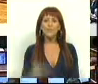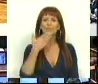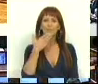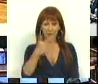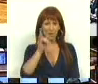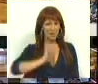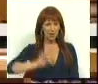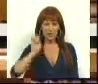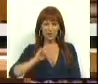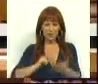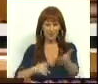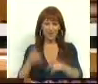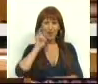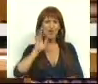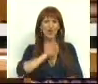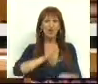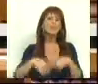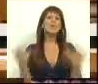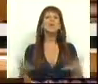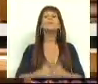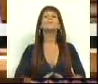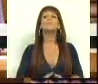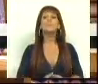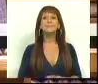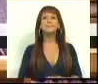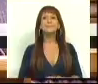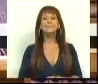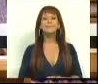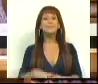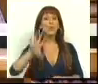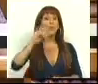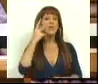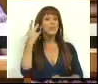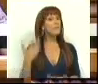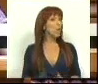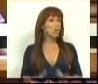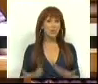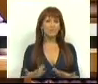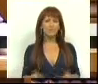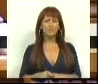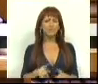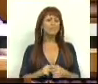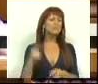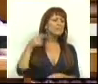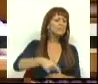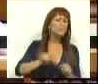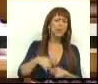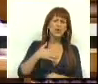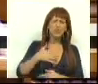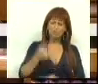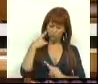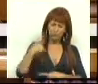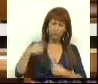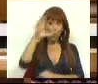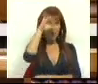Muito obrigada, Sra. Presidente, senhoras e senhores deputados. O país vive hoje sob a intenção e a vontade